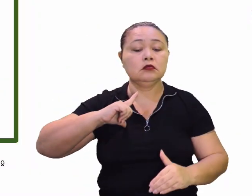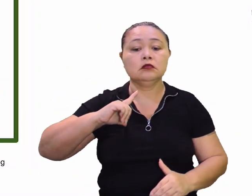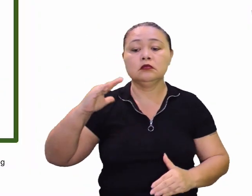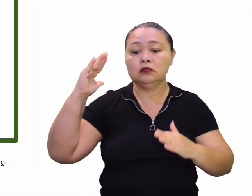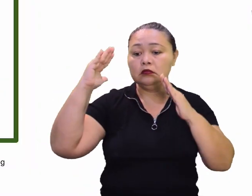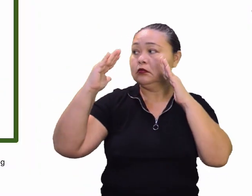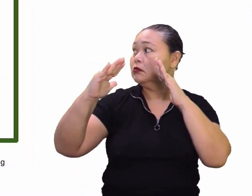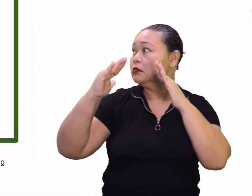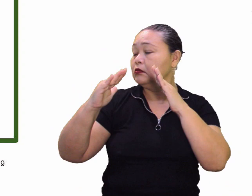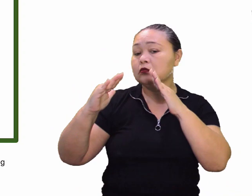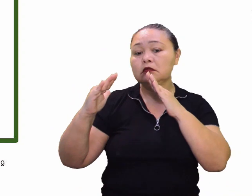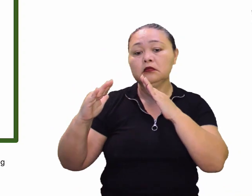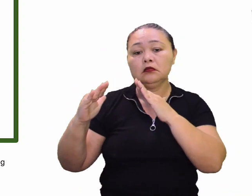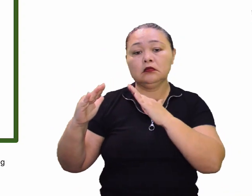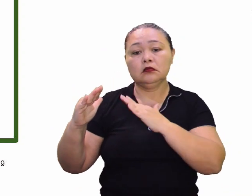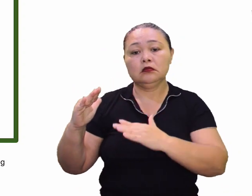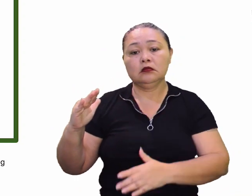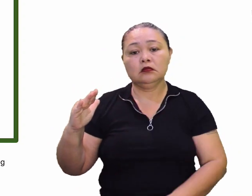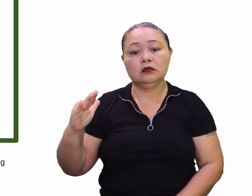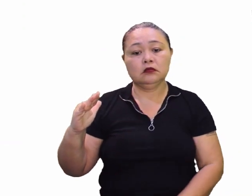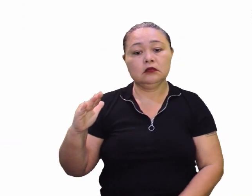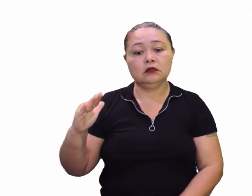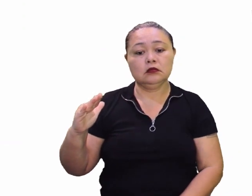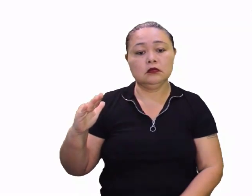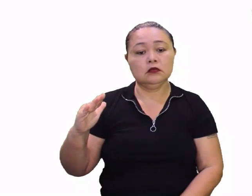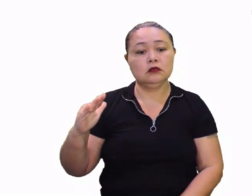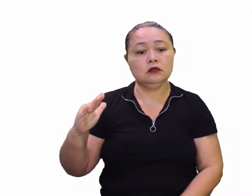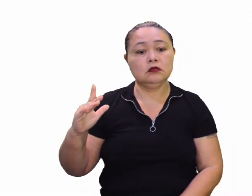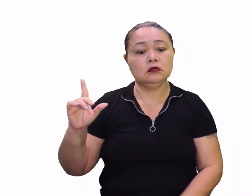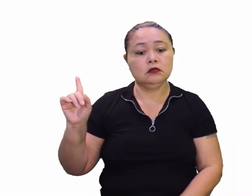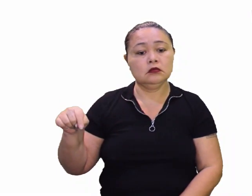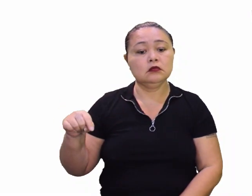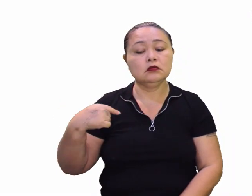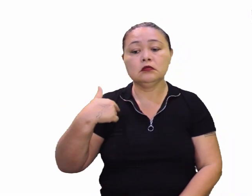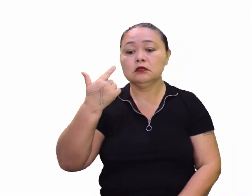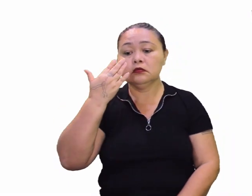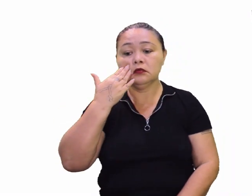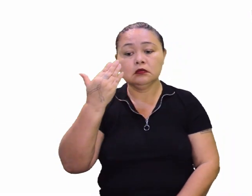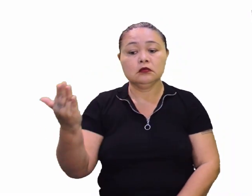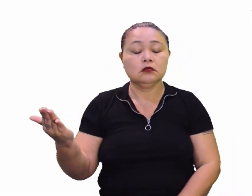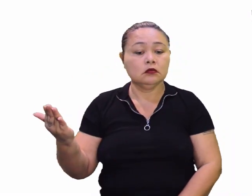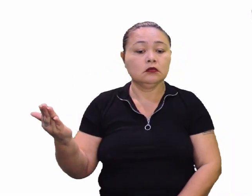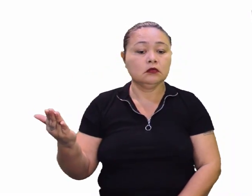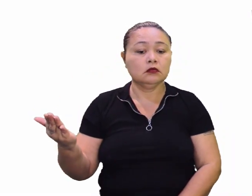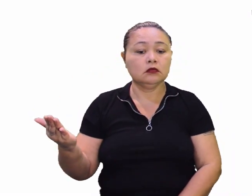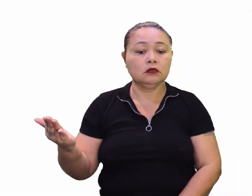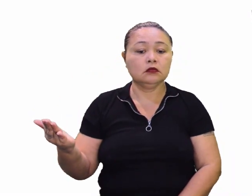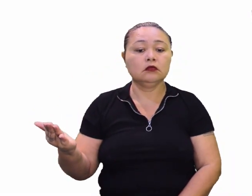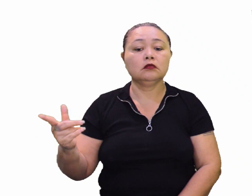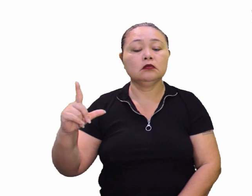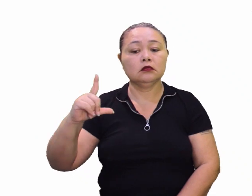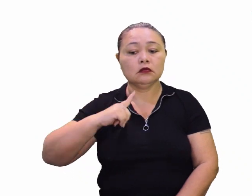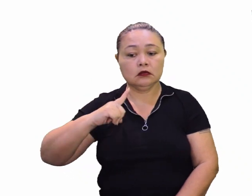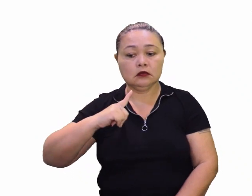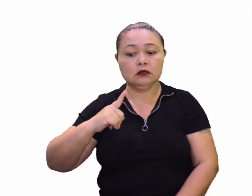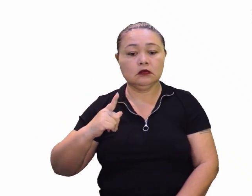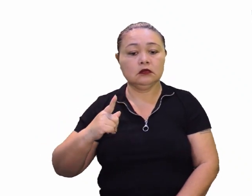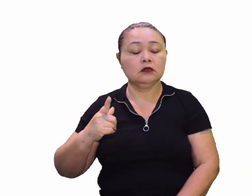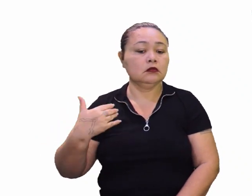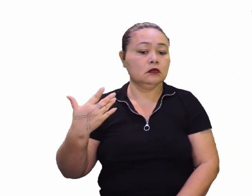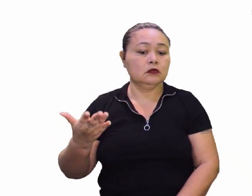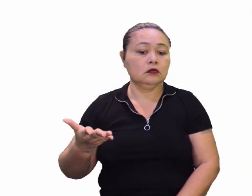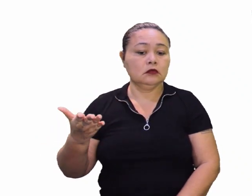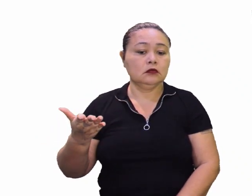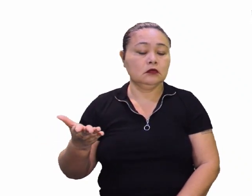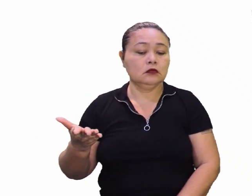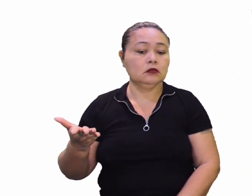a questão dessa Índia que também evidencia muita pobreza,